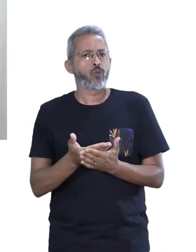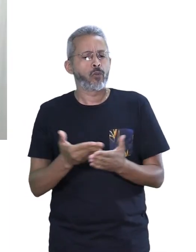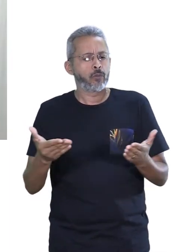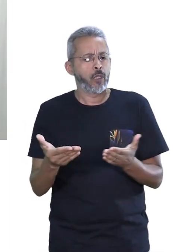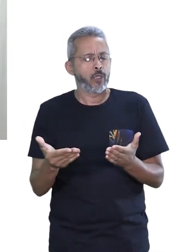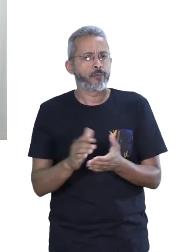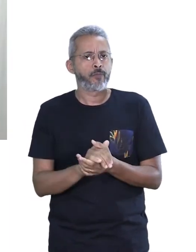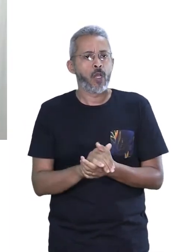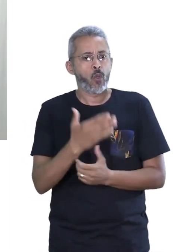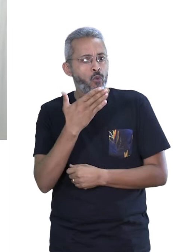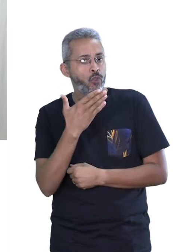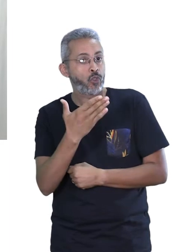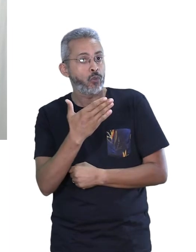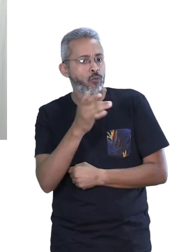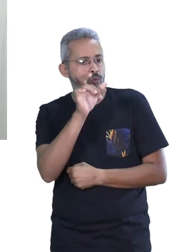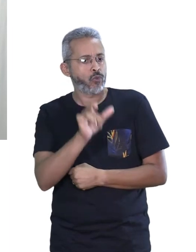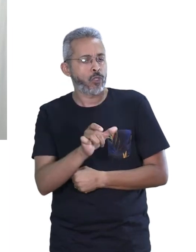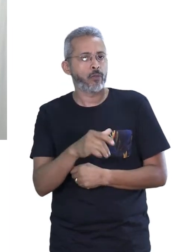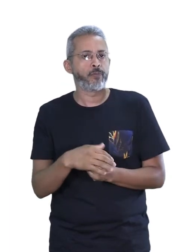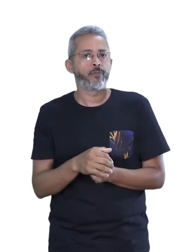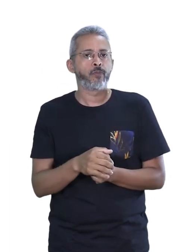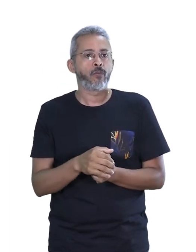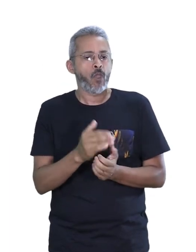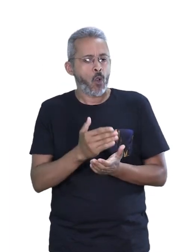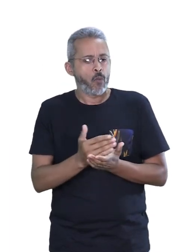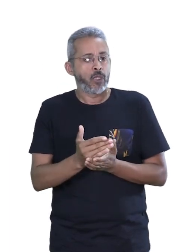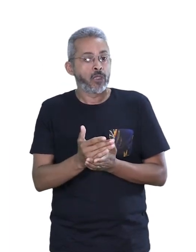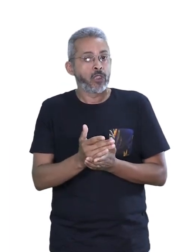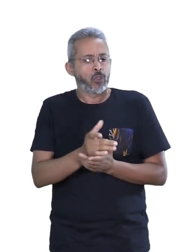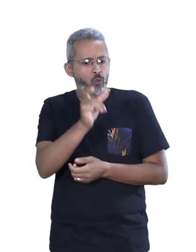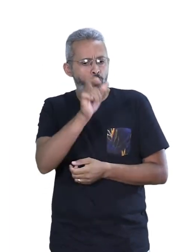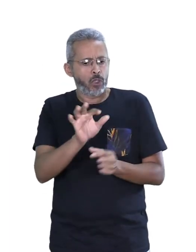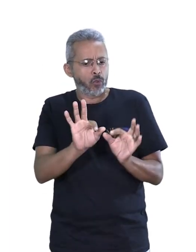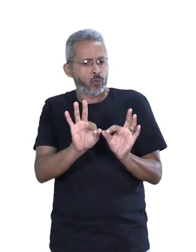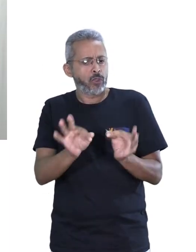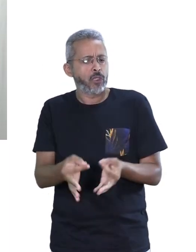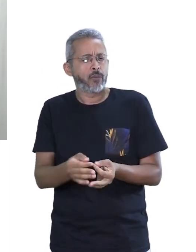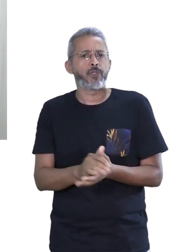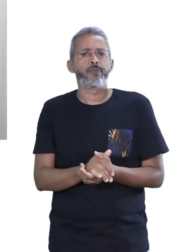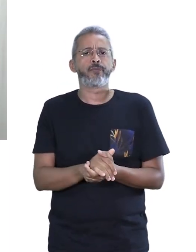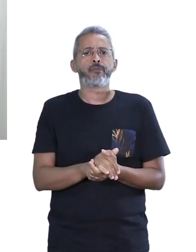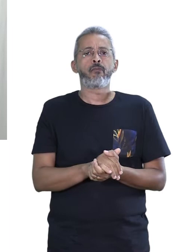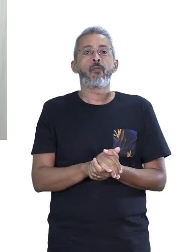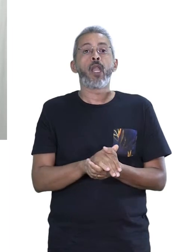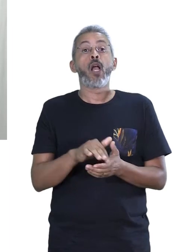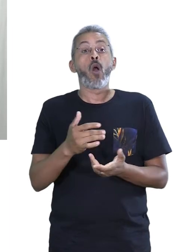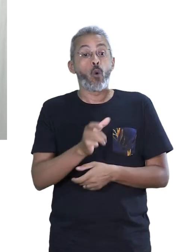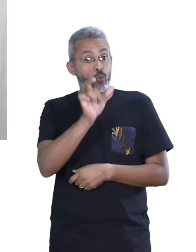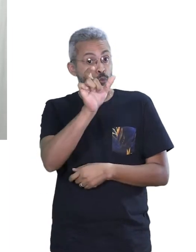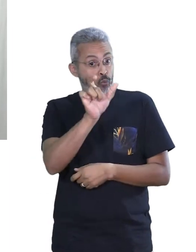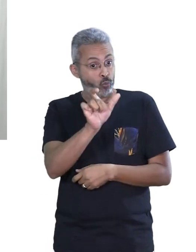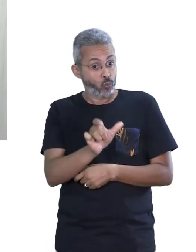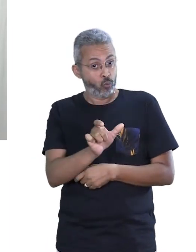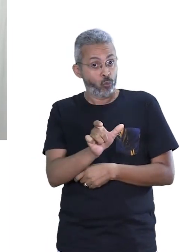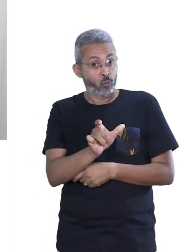Vamos estudar agora os tipos de sujeito, começando pelo sujeito simples. Sujeito simples é quando